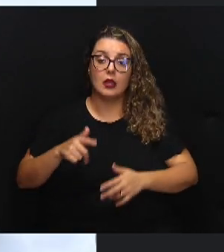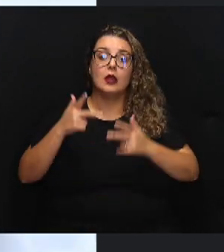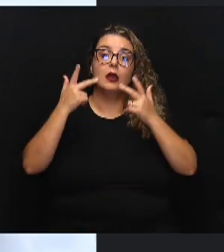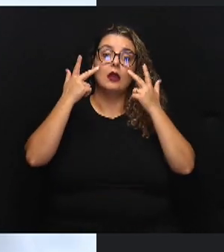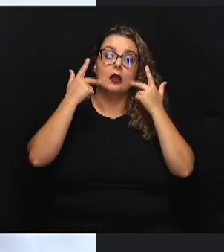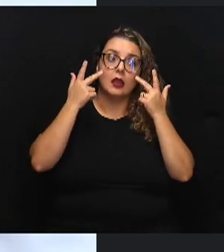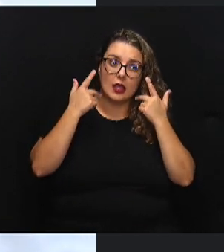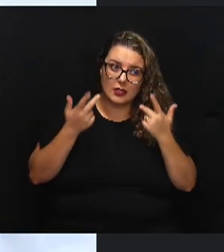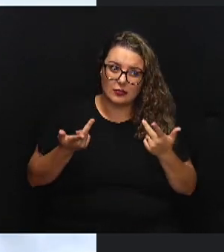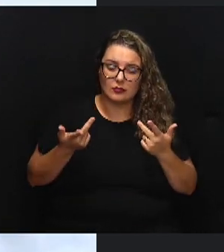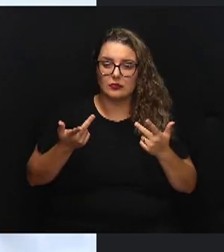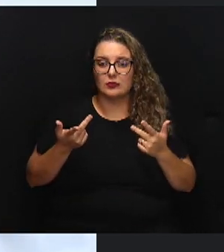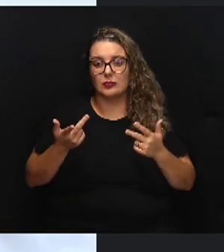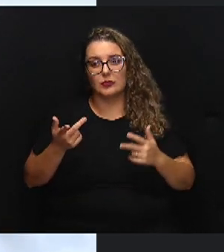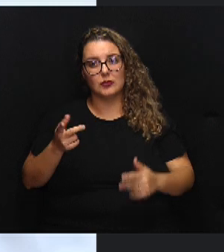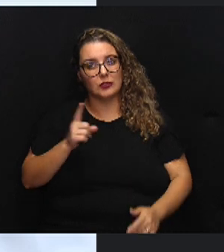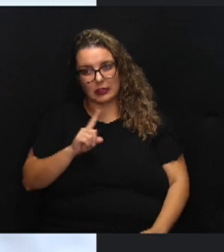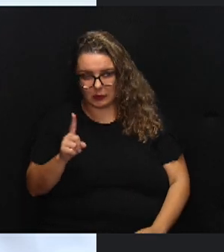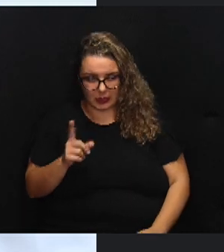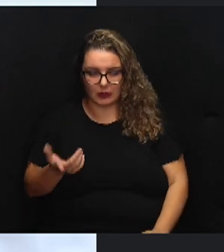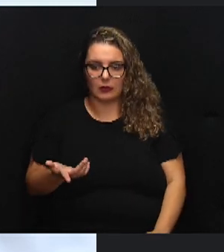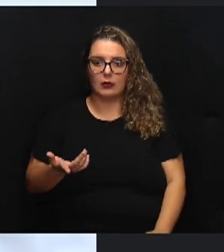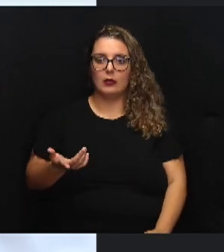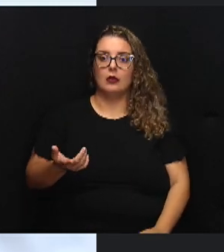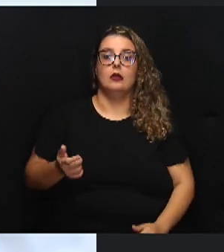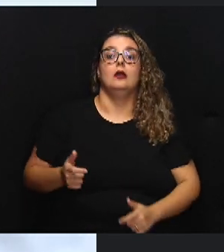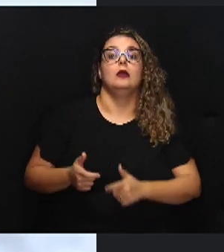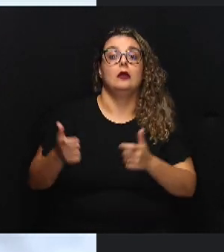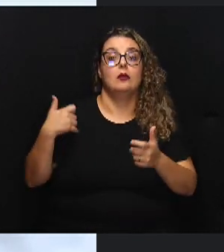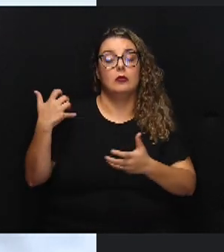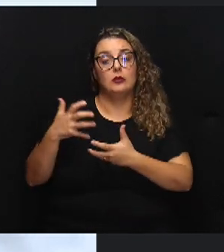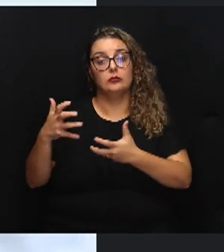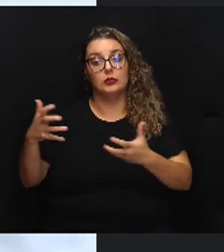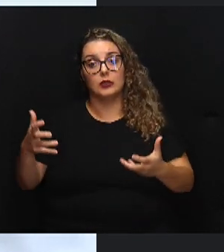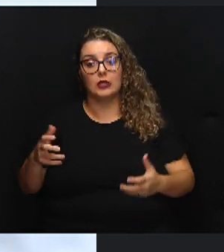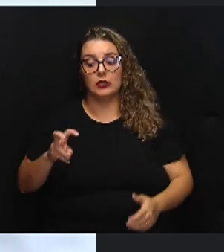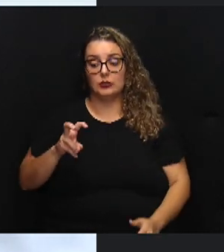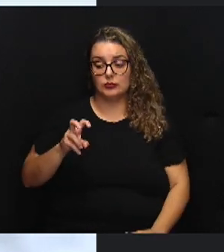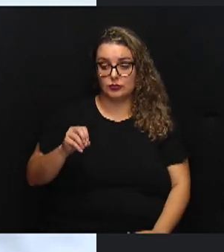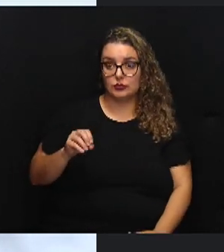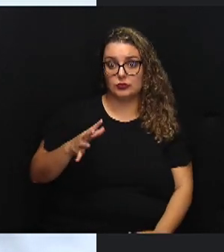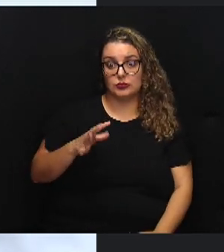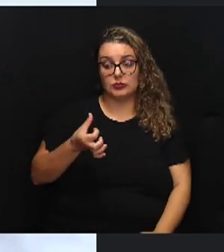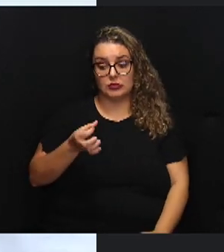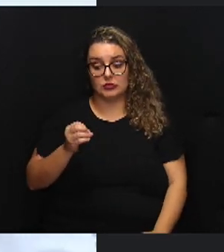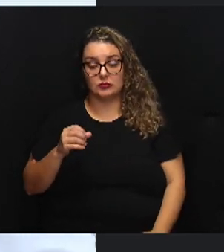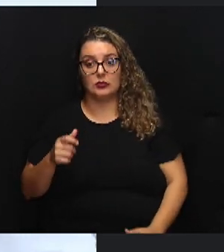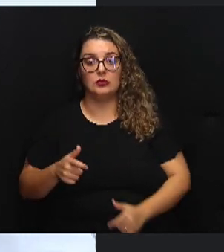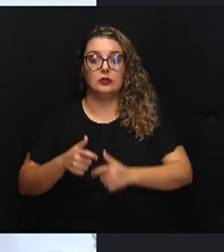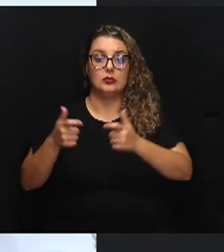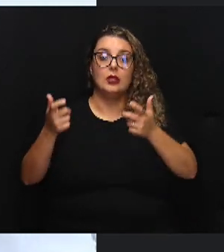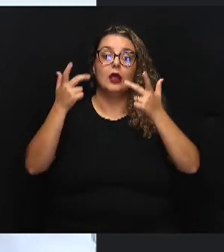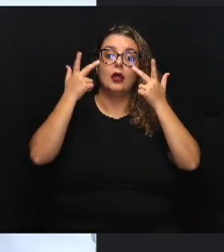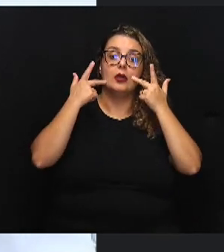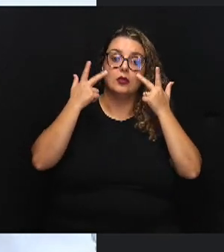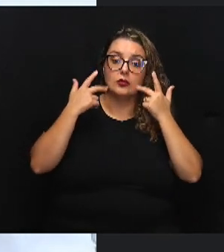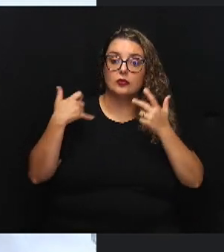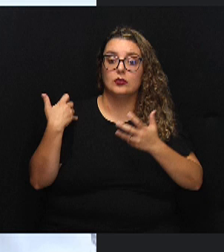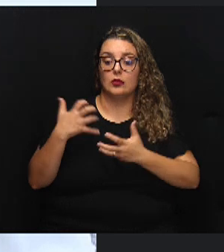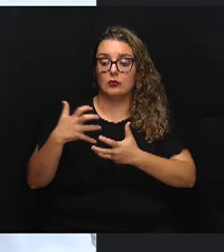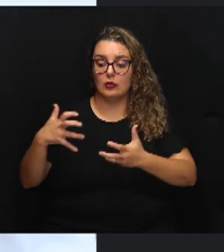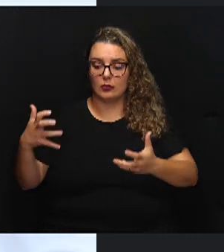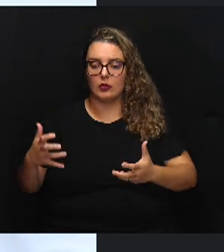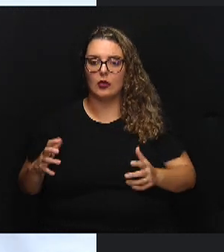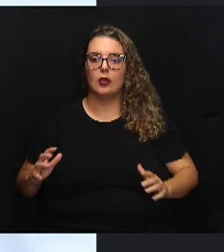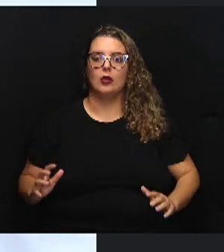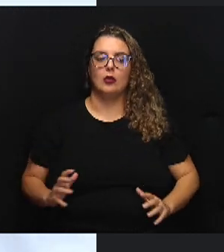na infância, aumenta bastante com a idade, então a partir dos 50, 60 anos, naturalmente o envelhecimento